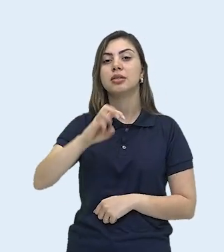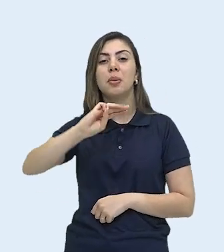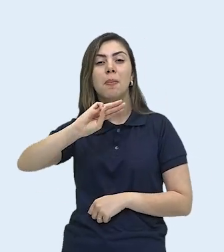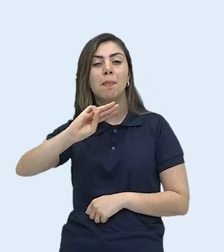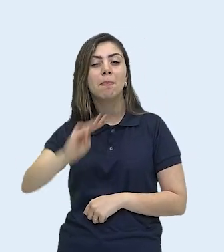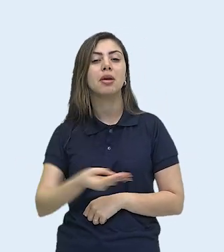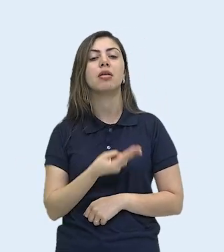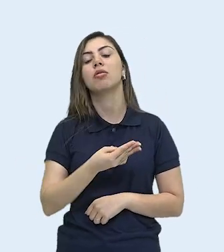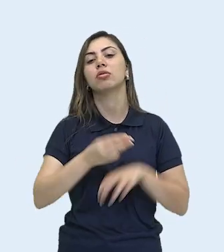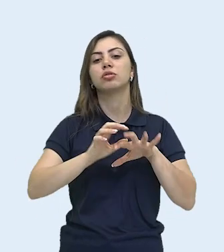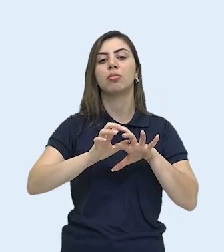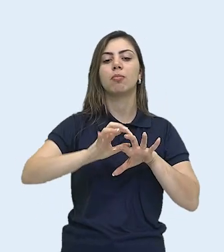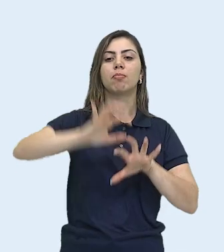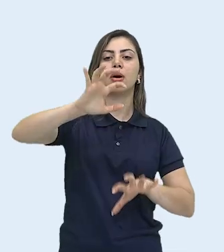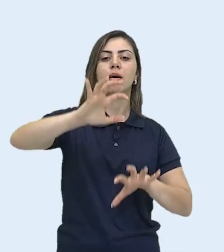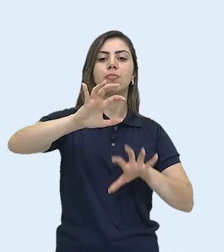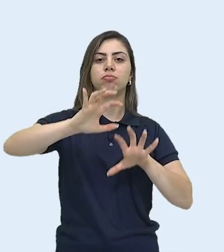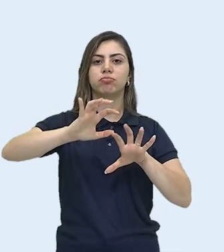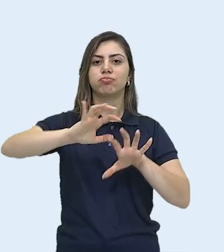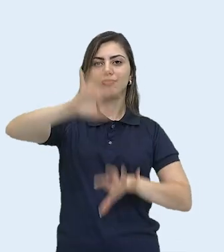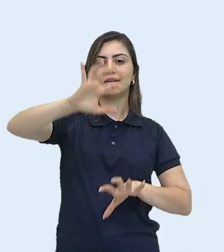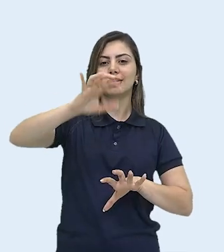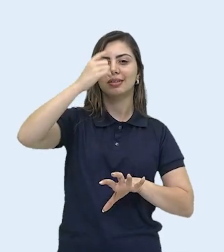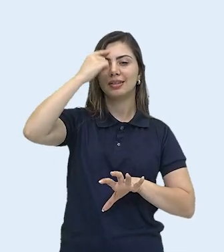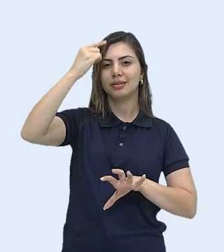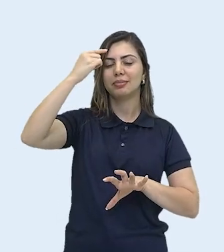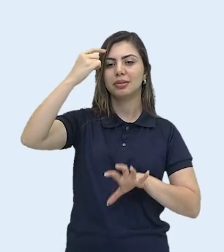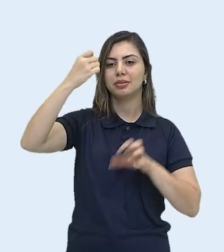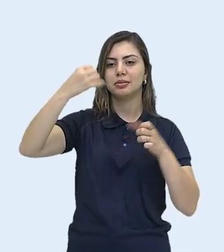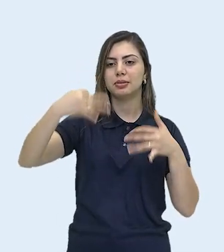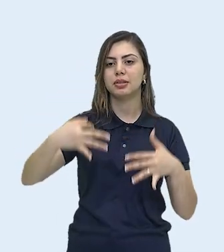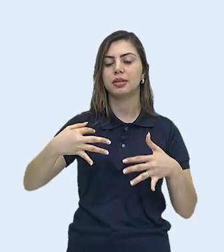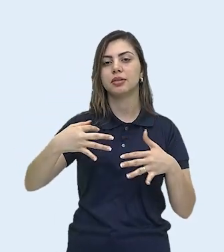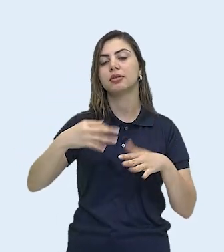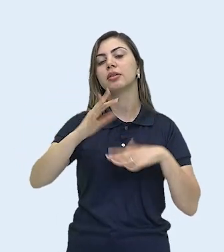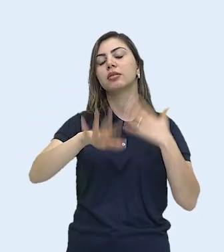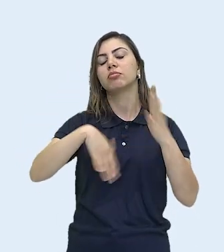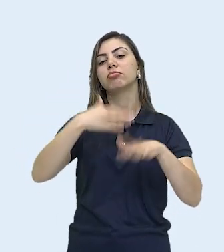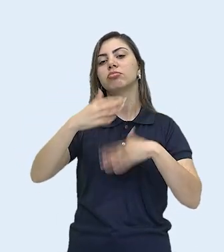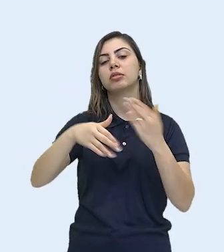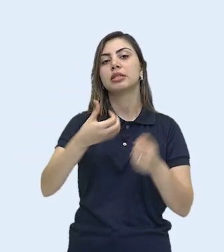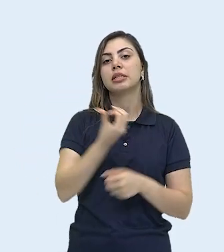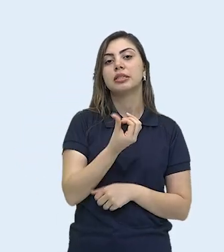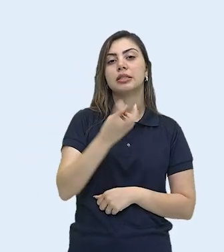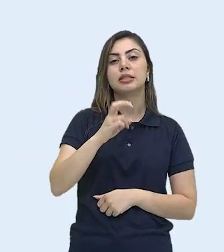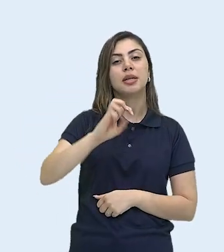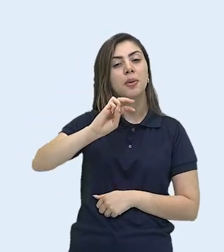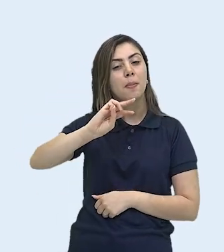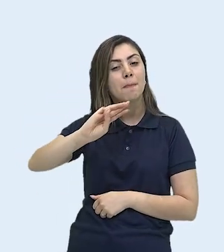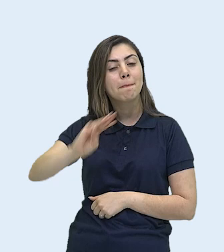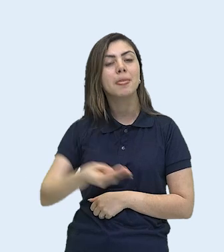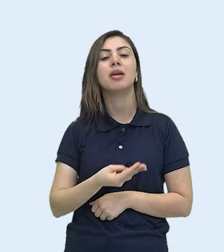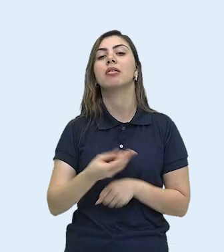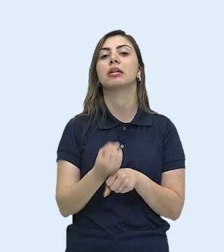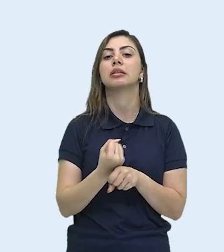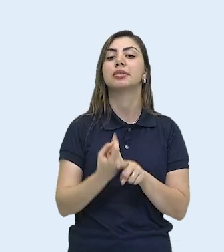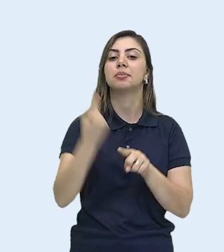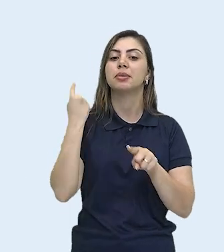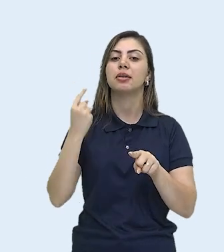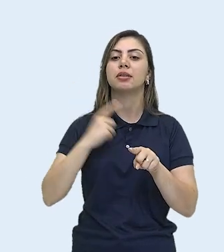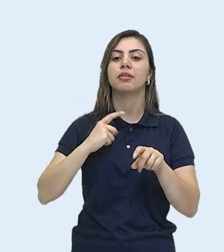fragmentou, formando a Laurásia e a Gondwana, e há 65 milhões de anos, esses continentes continuaram